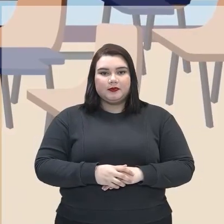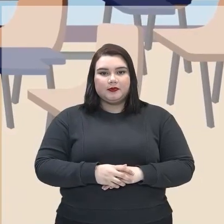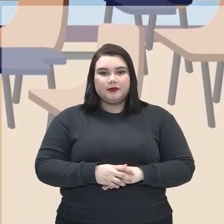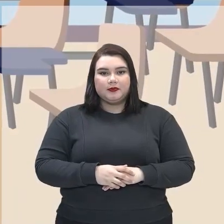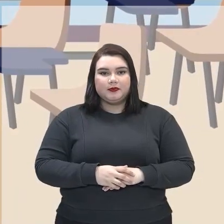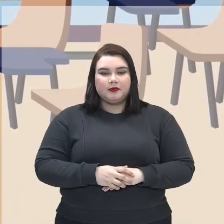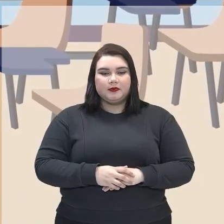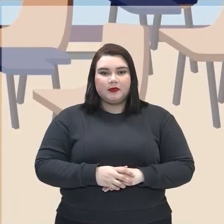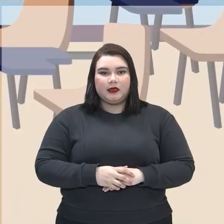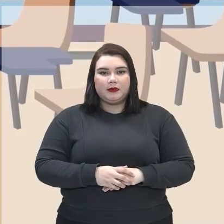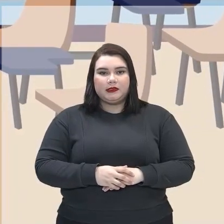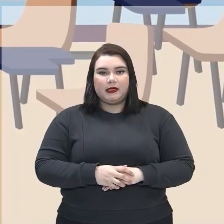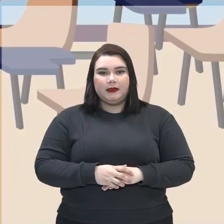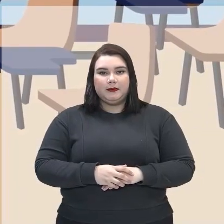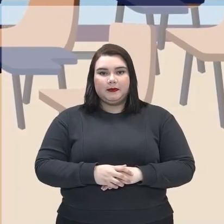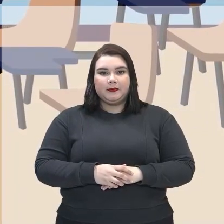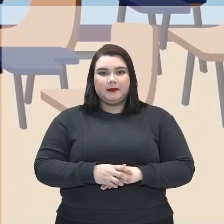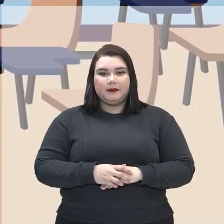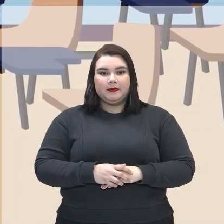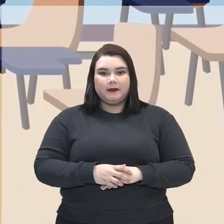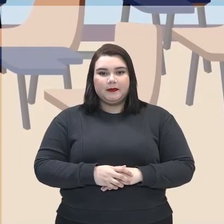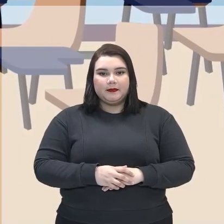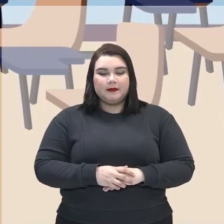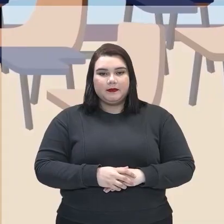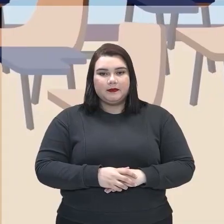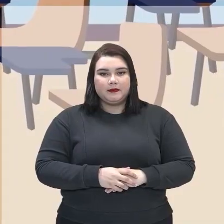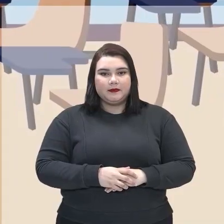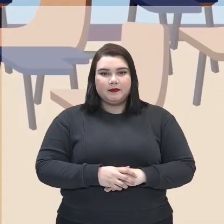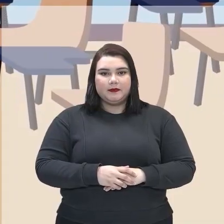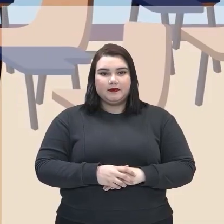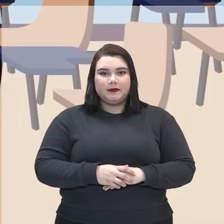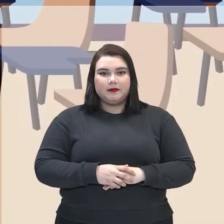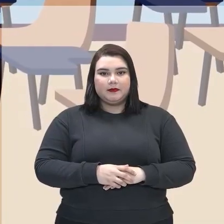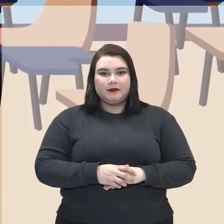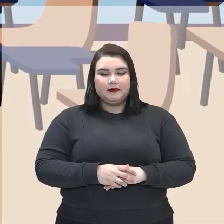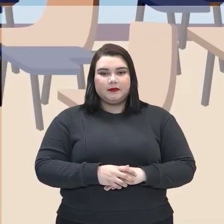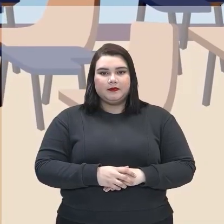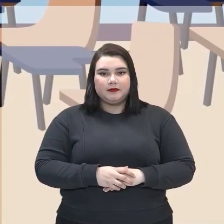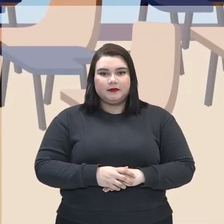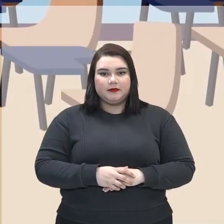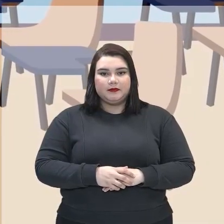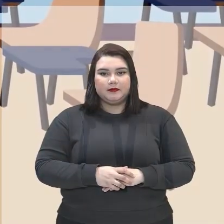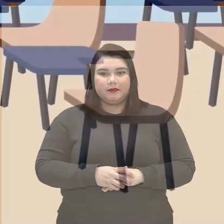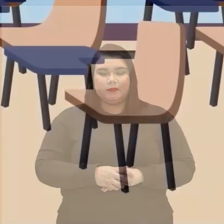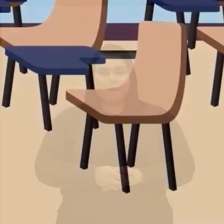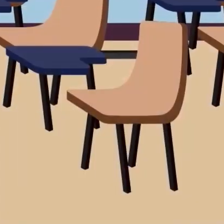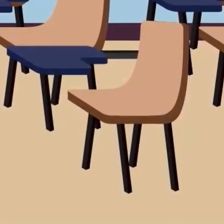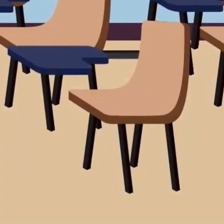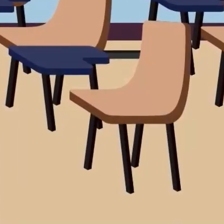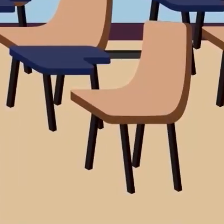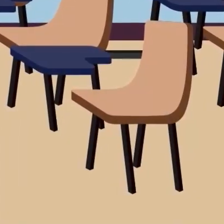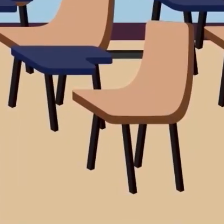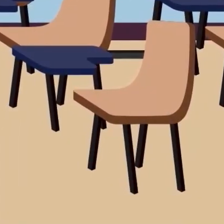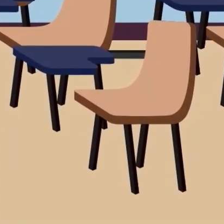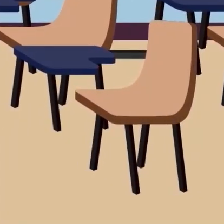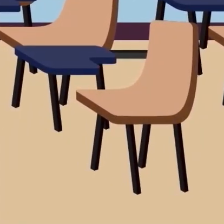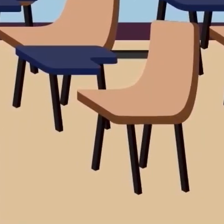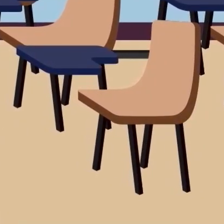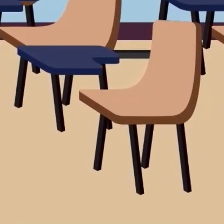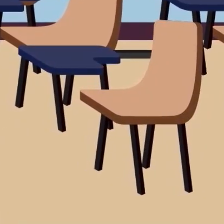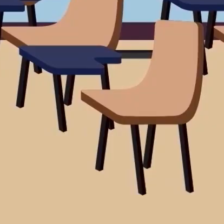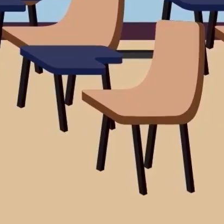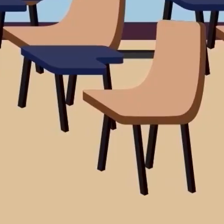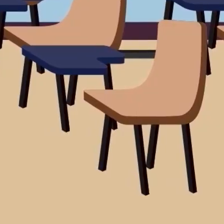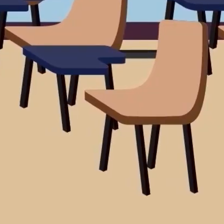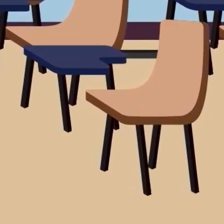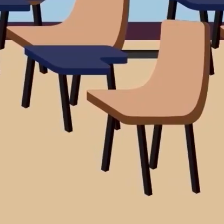Dialogue. What's in your bag, Pochita? I have a pencil, an eraser,